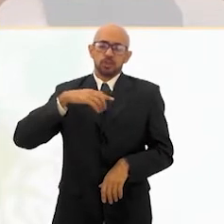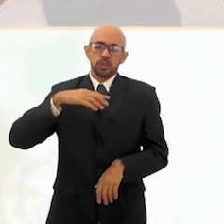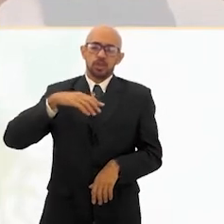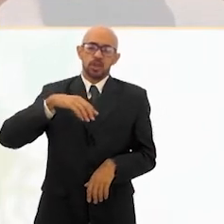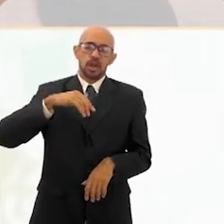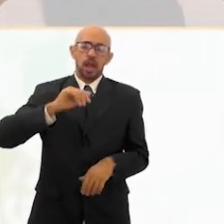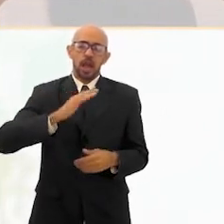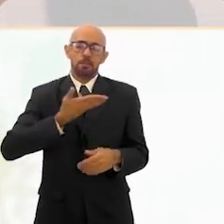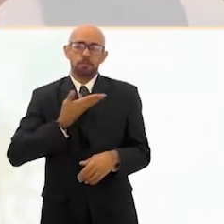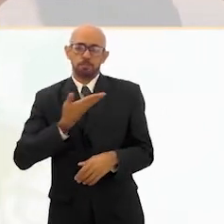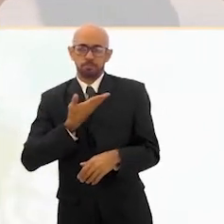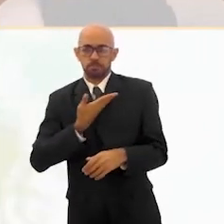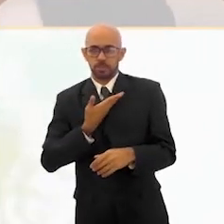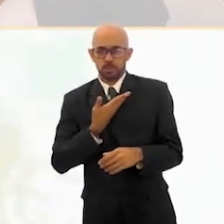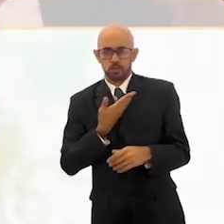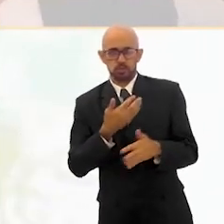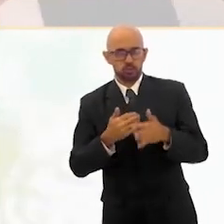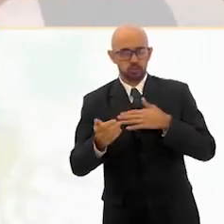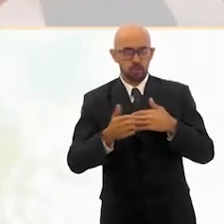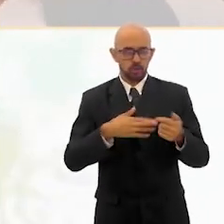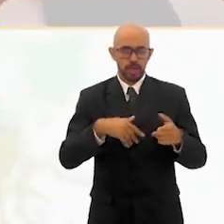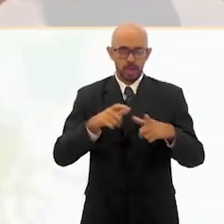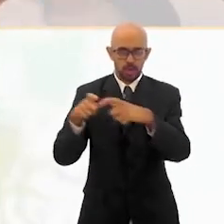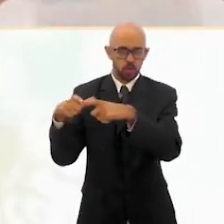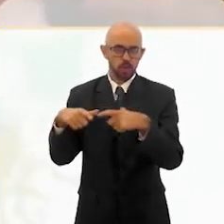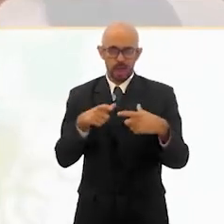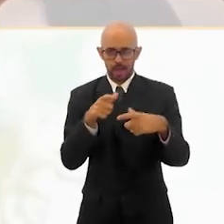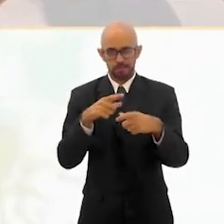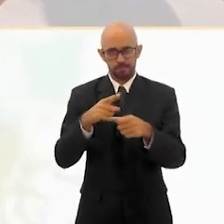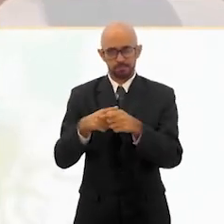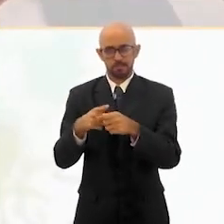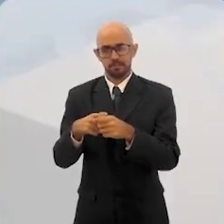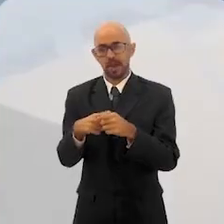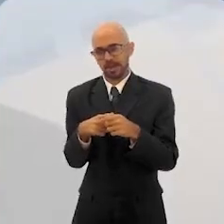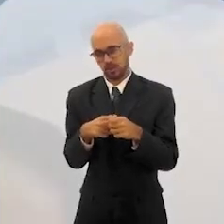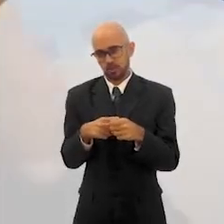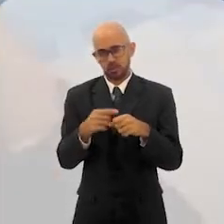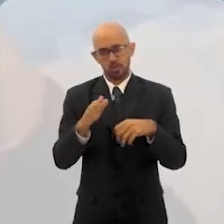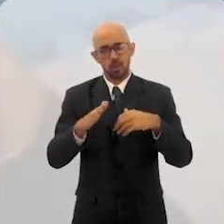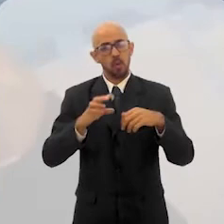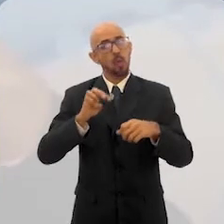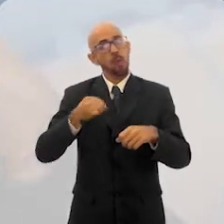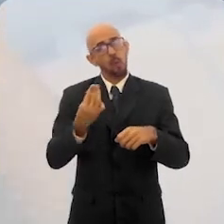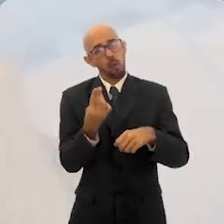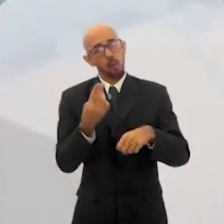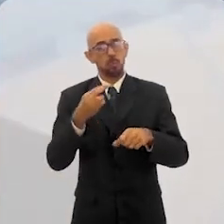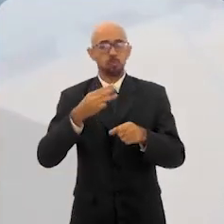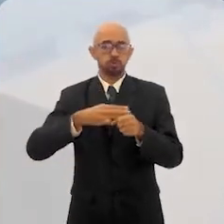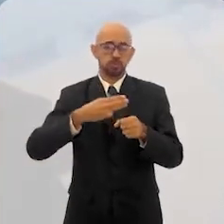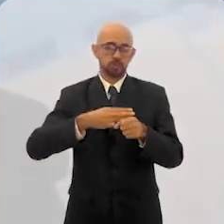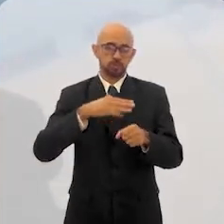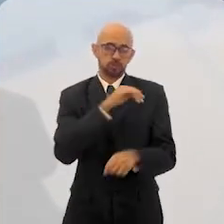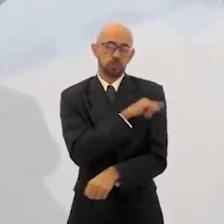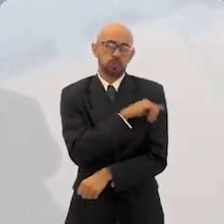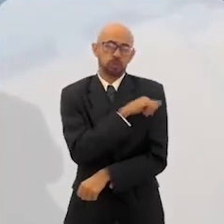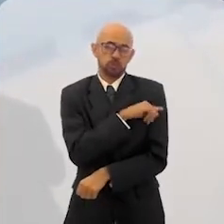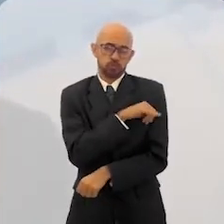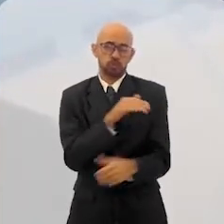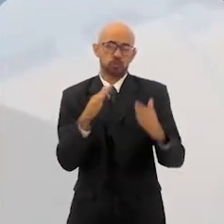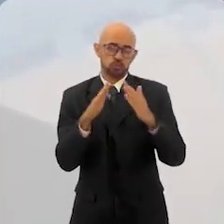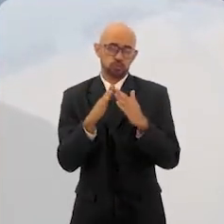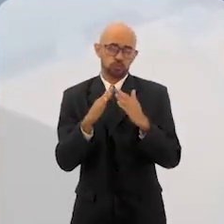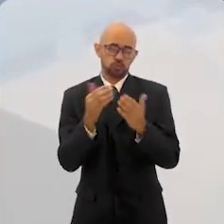Eu conheci, tinha amigos de qualquer lugar, de qualquer bairro, de qualquer município do Rio de Janeiro, que estudava